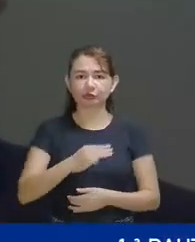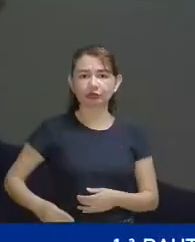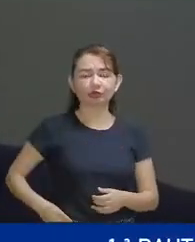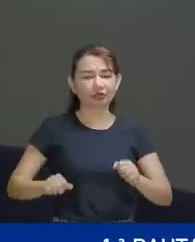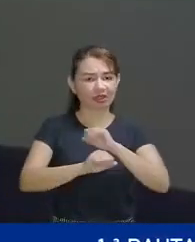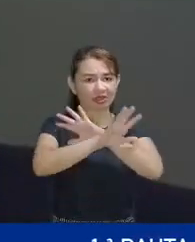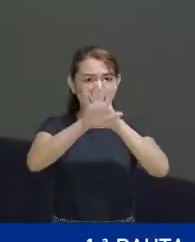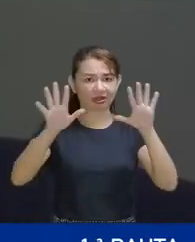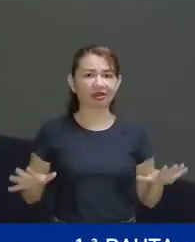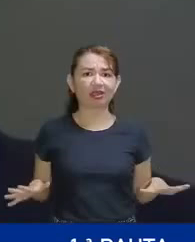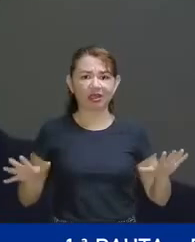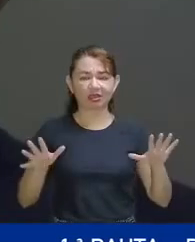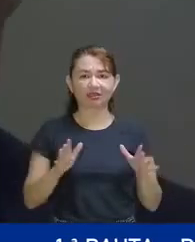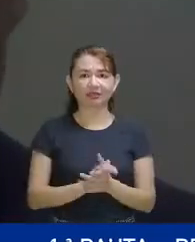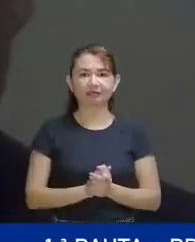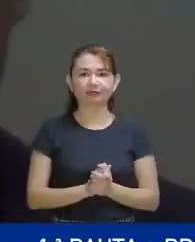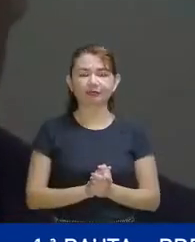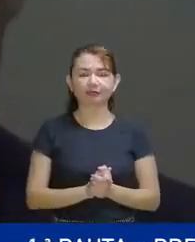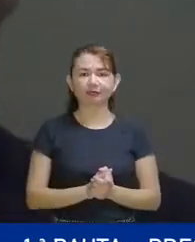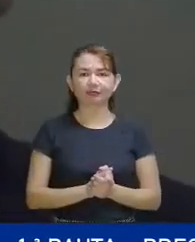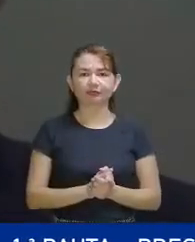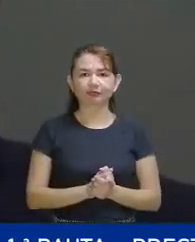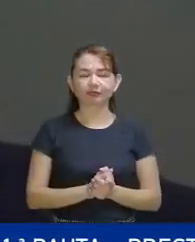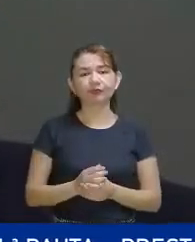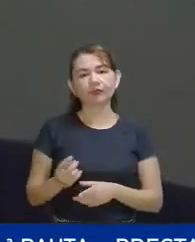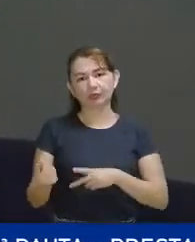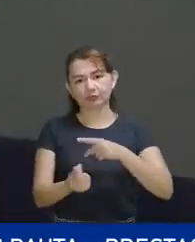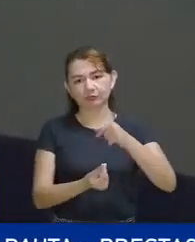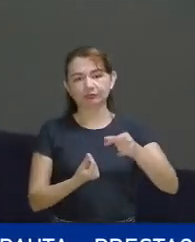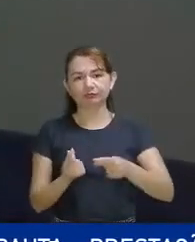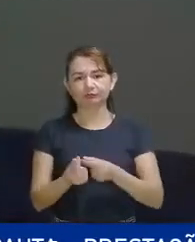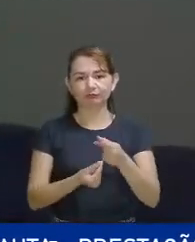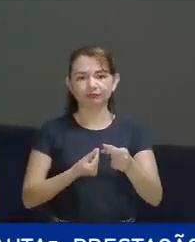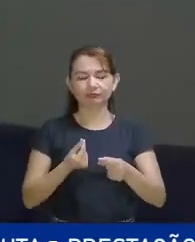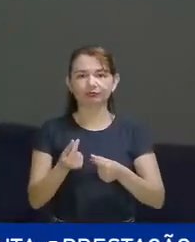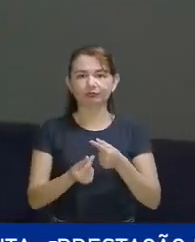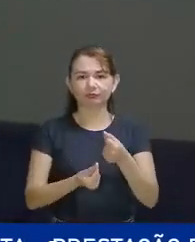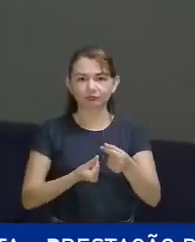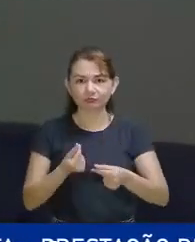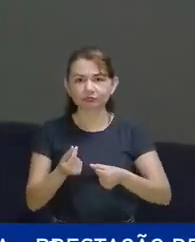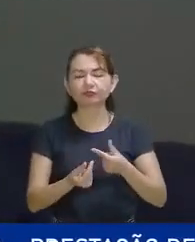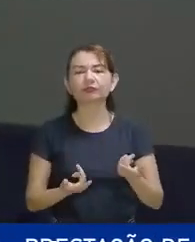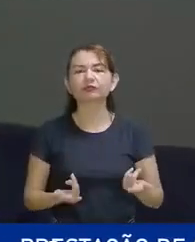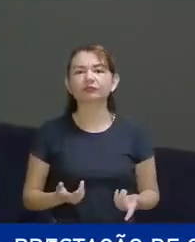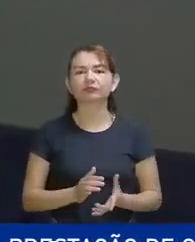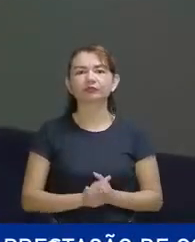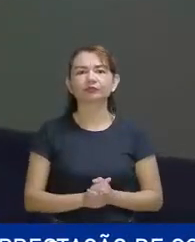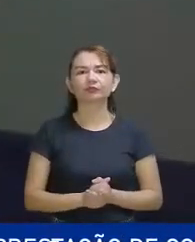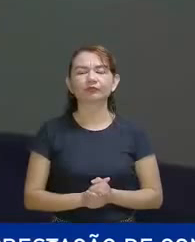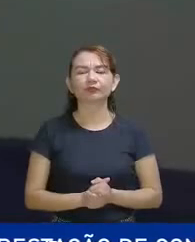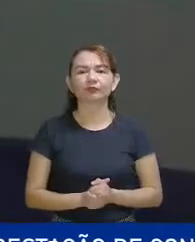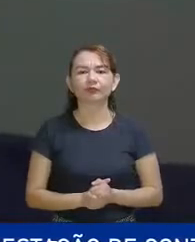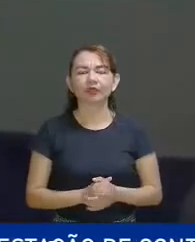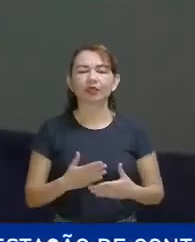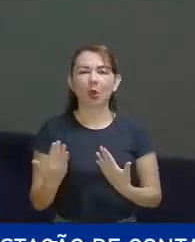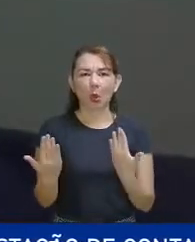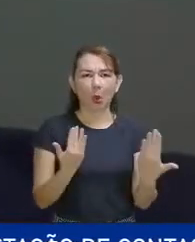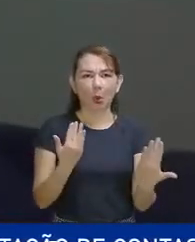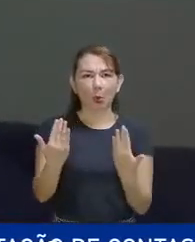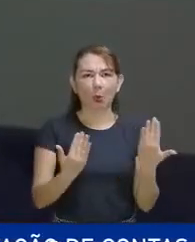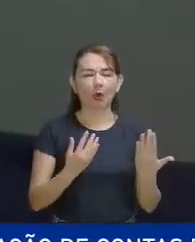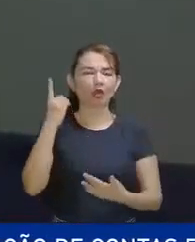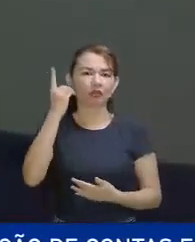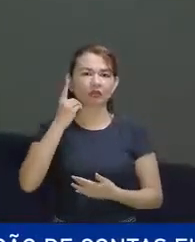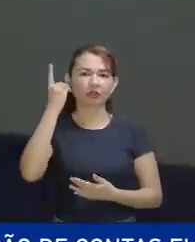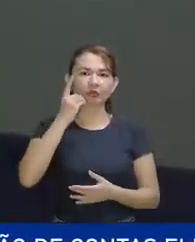deixa claro que é para analisar apenas o caráter antieconômico, e isso nós provamos ali no ID 5077985, comparando com